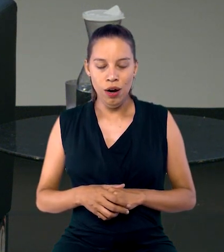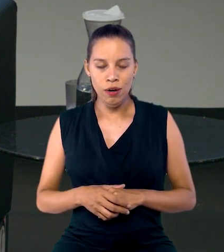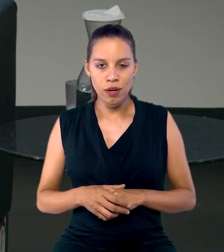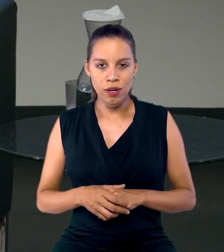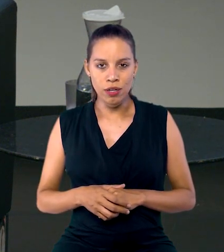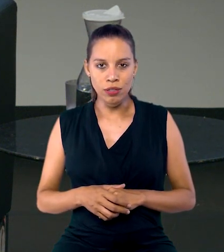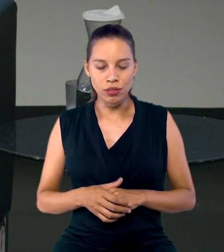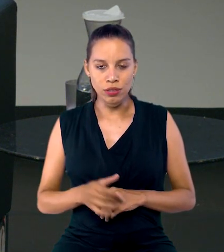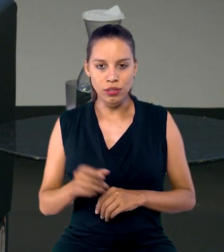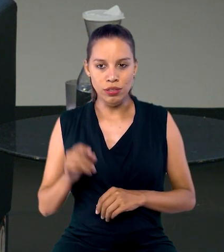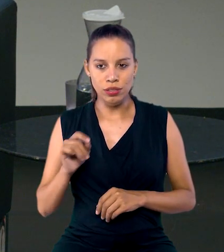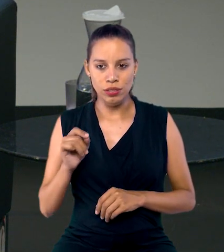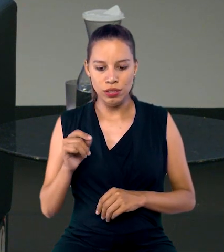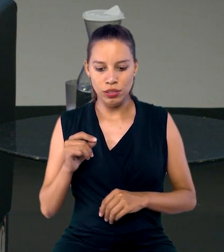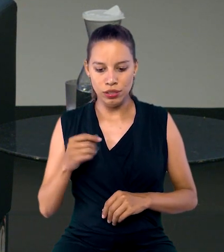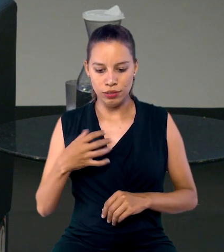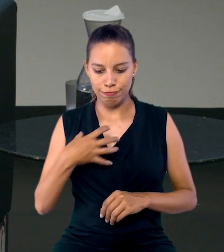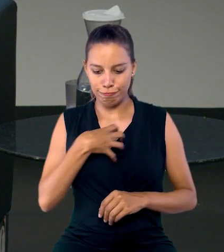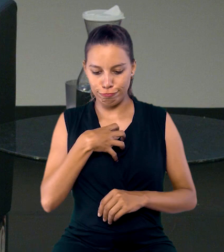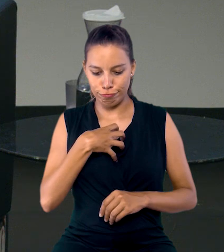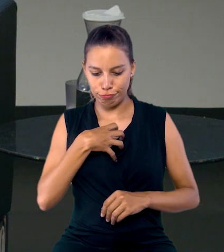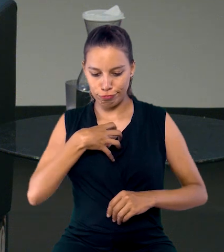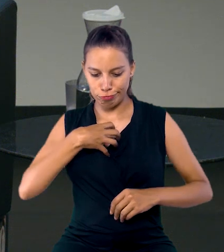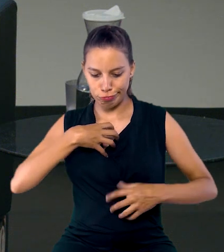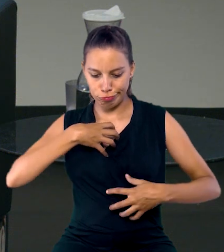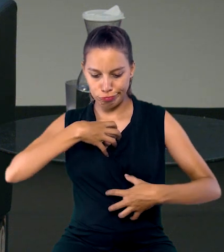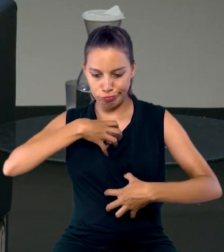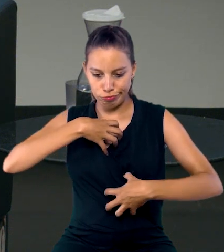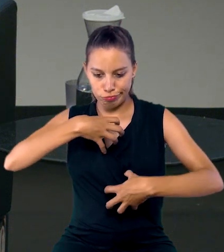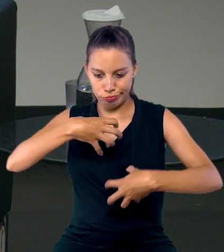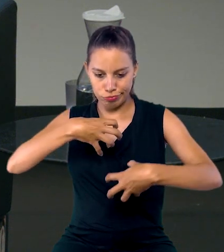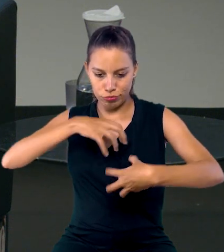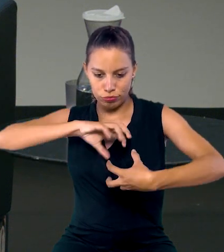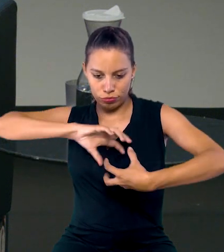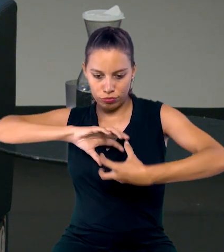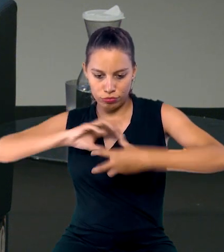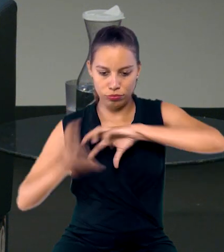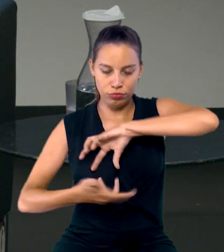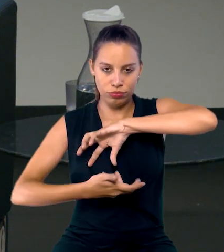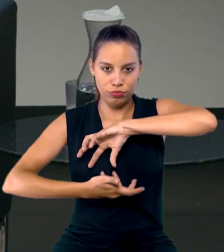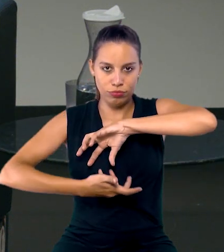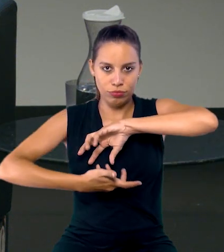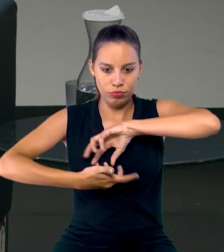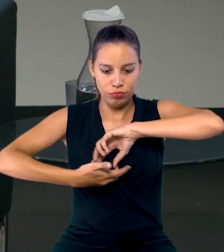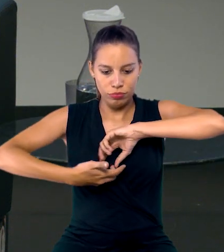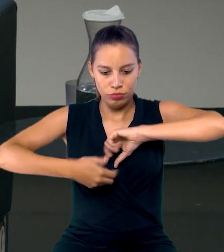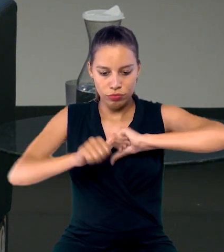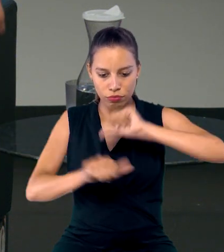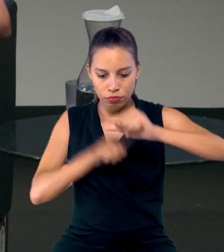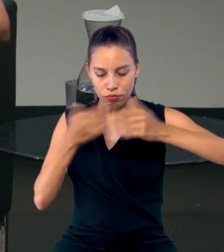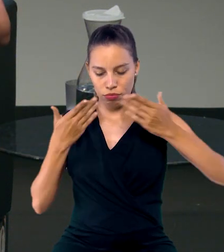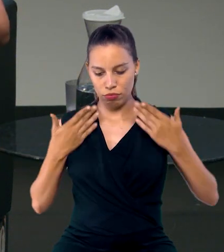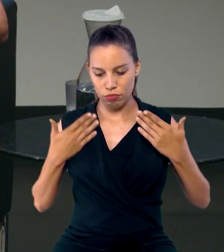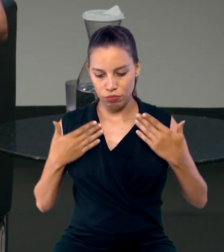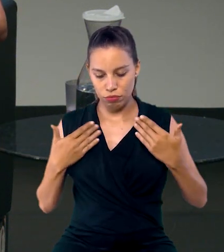que me mudou estruturalmente, eu acho, e mudou o meu corpo.